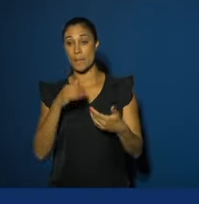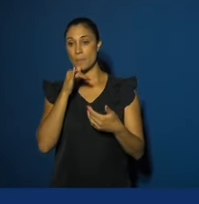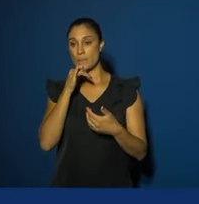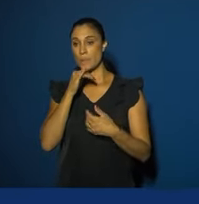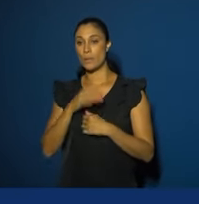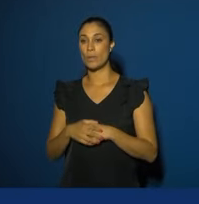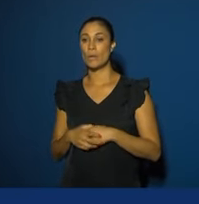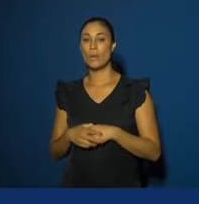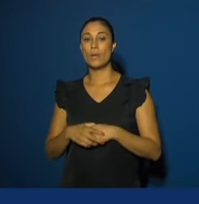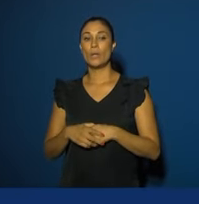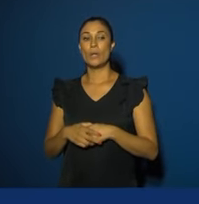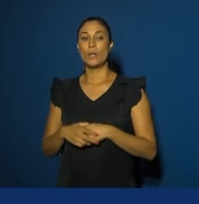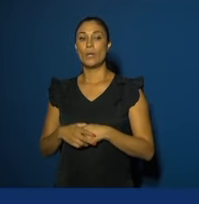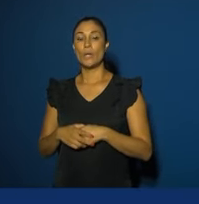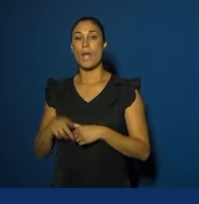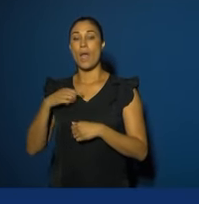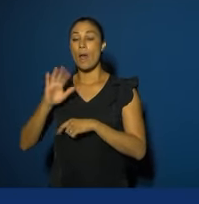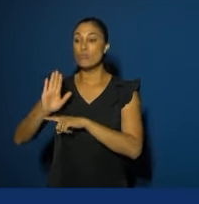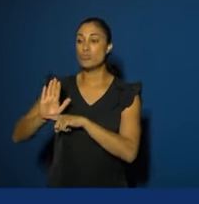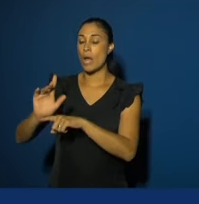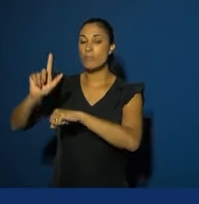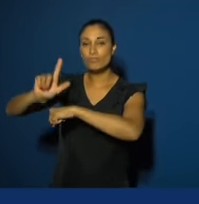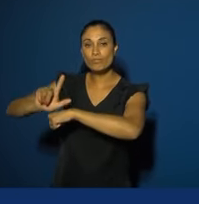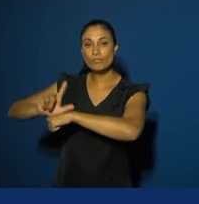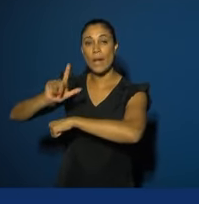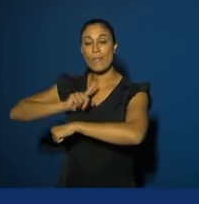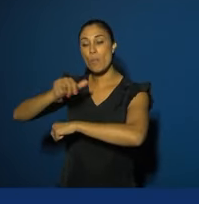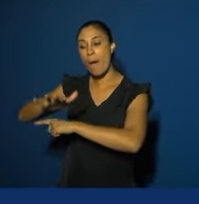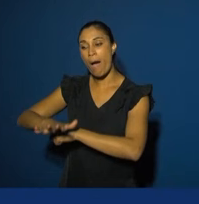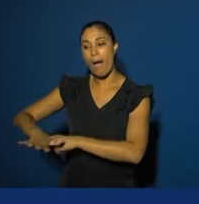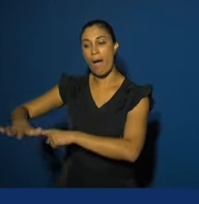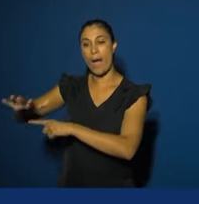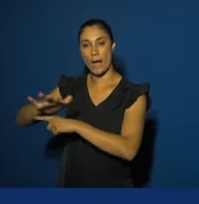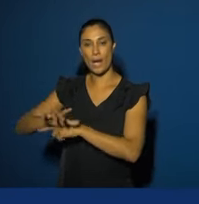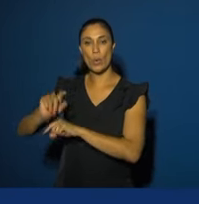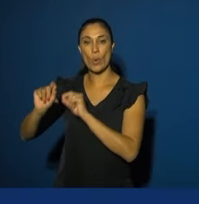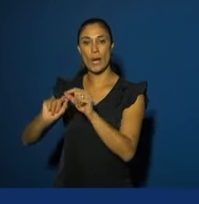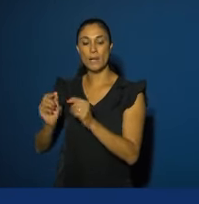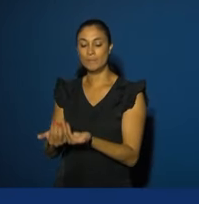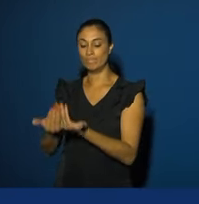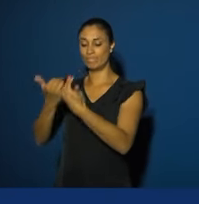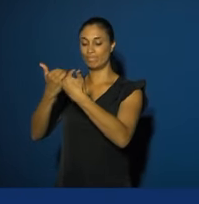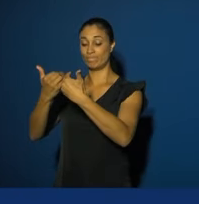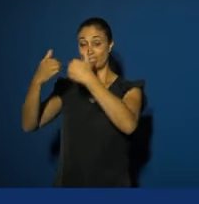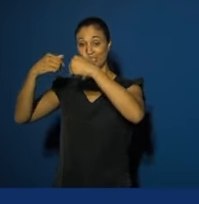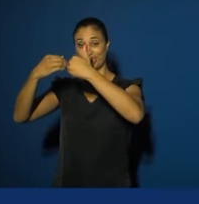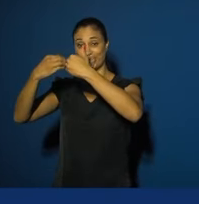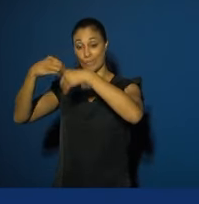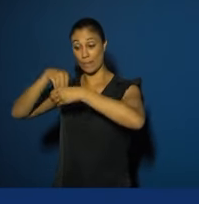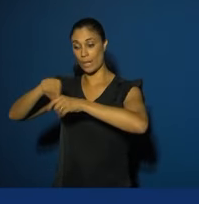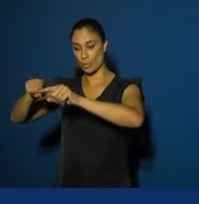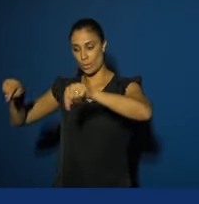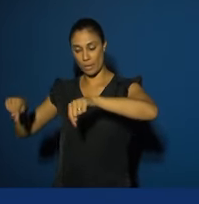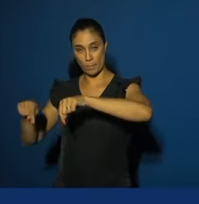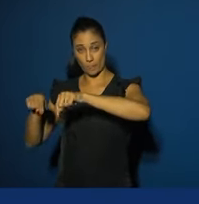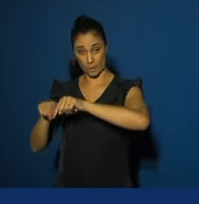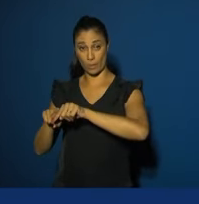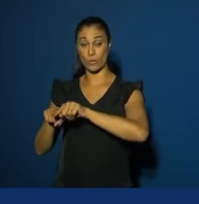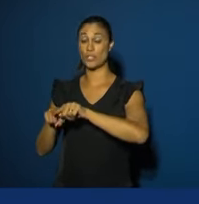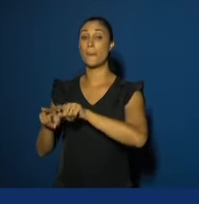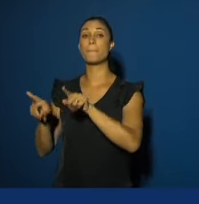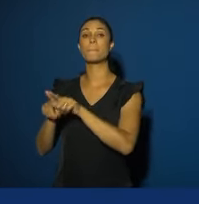ajudar o o logista a ter uma área de de shipping dentro da da loja e ajudar o chipping